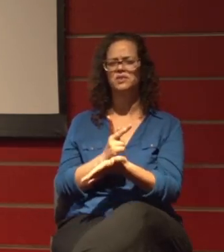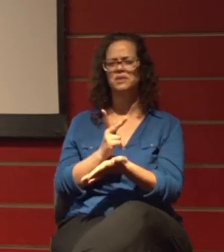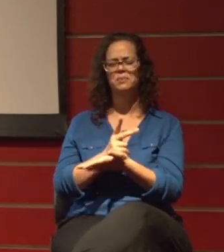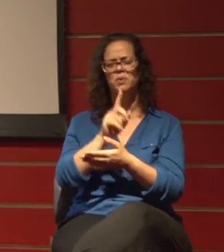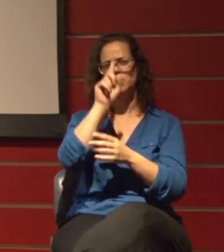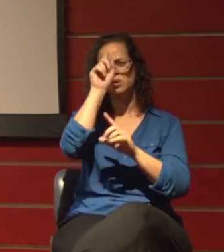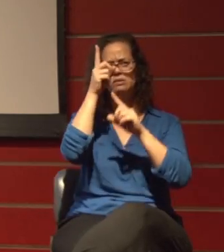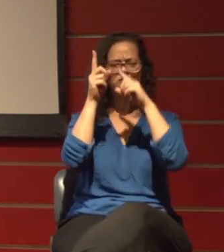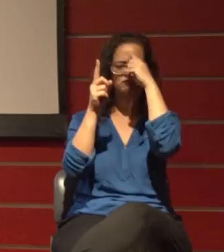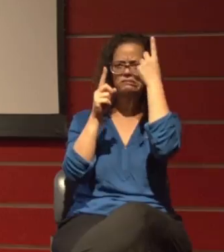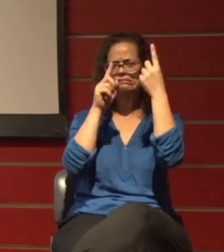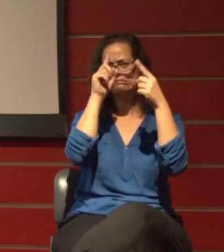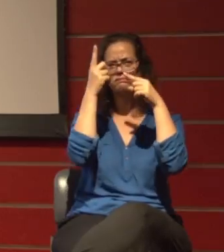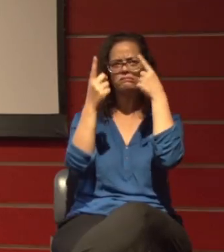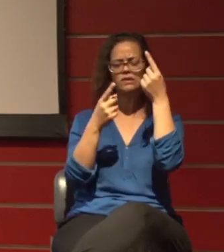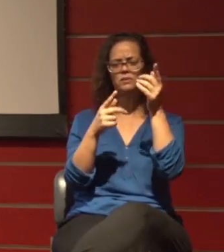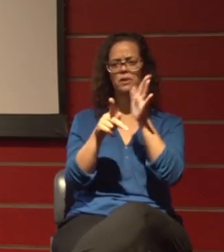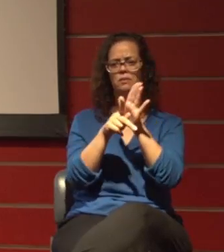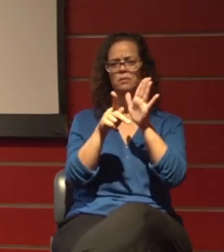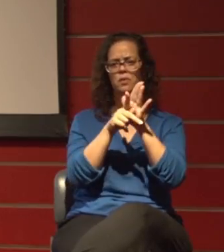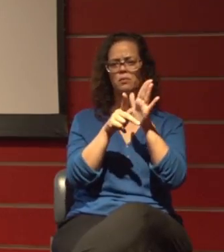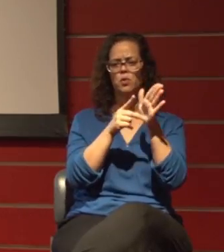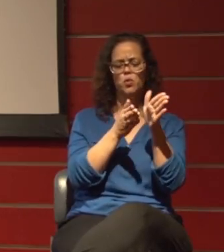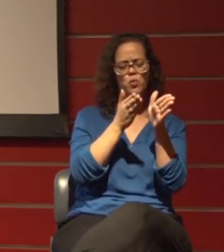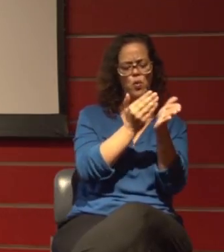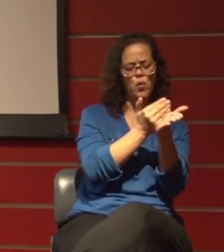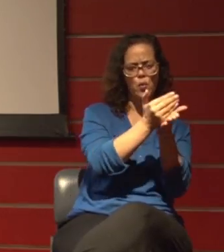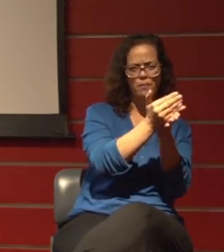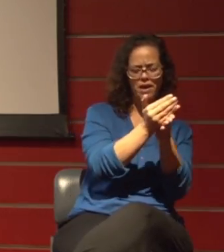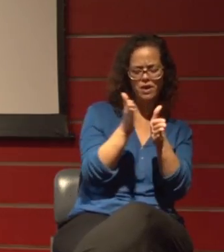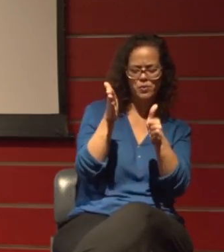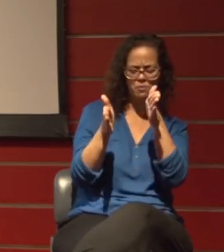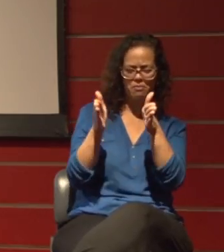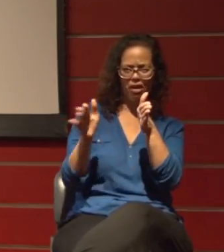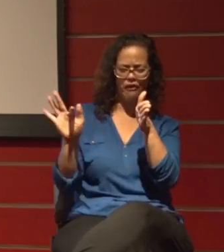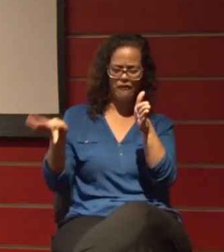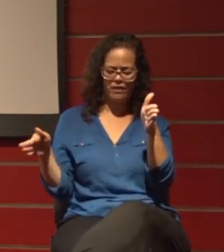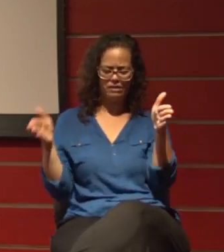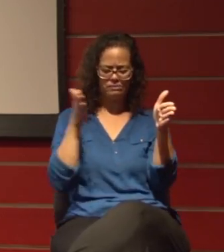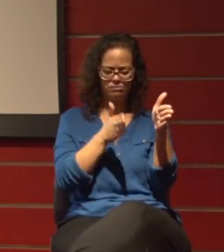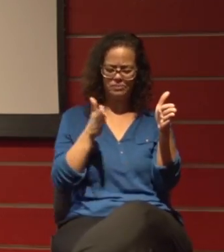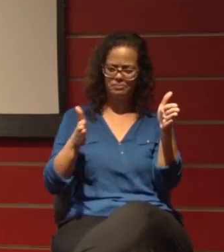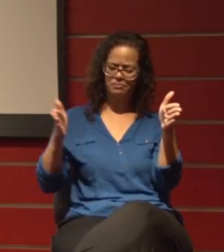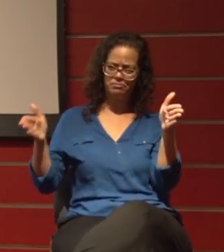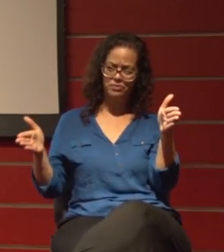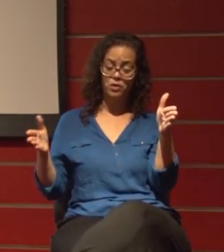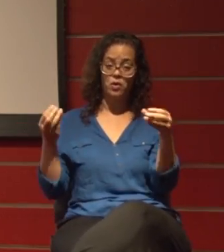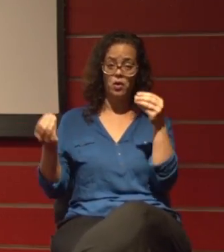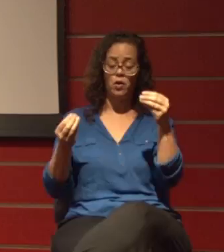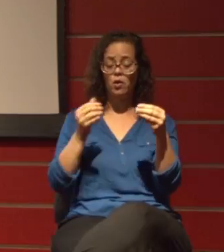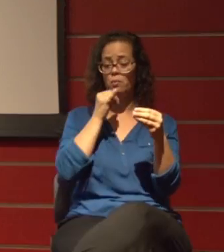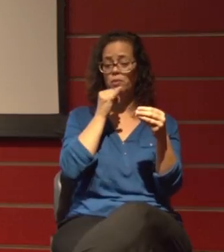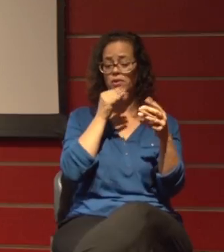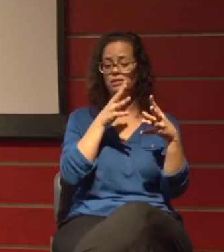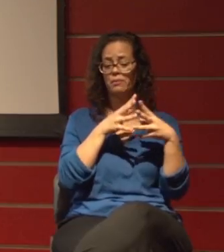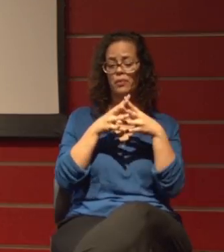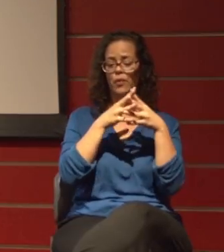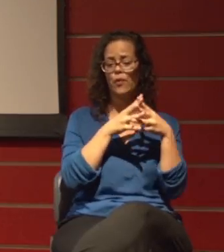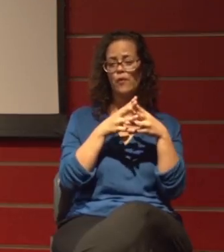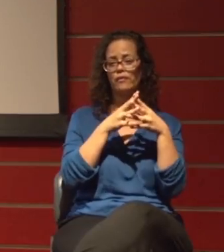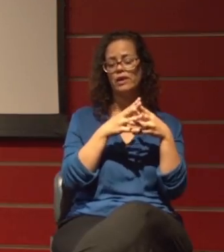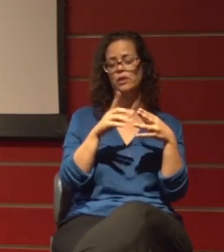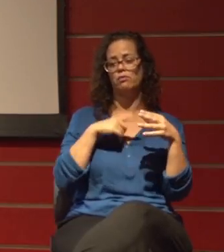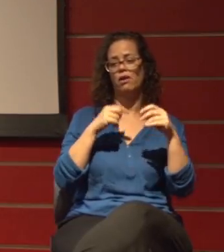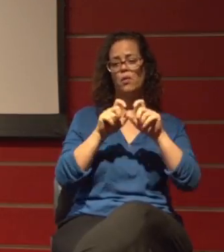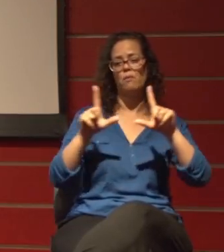relação a a essa estrutura início meio e fim eh quando se trata de desenvolver um conflito por exemplo dentro de uma